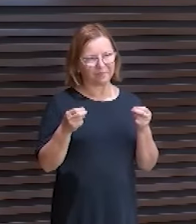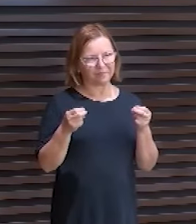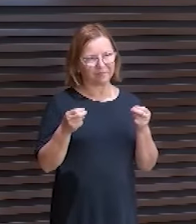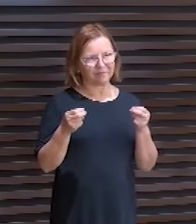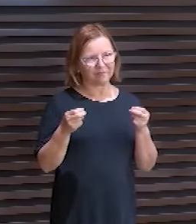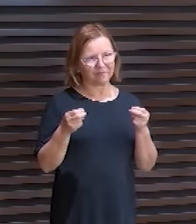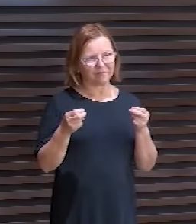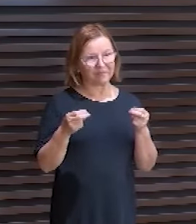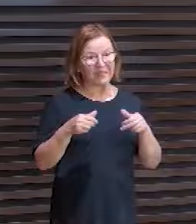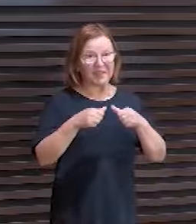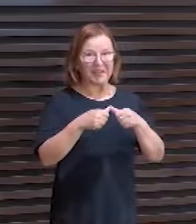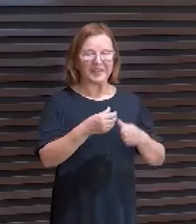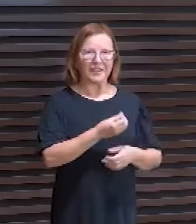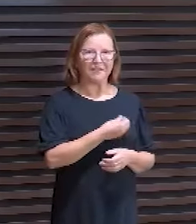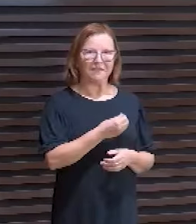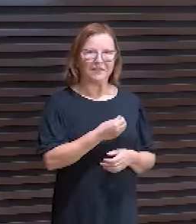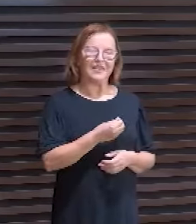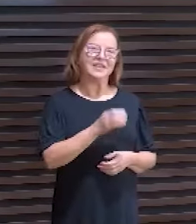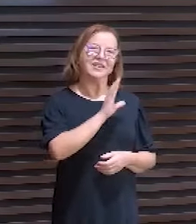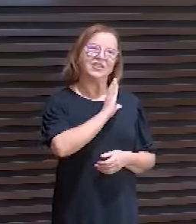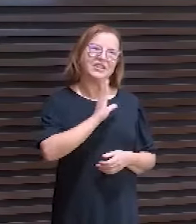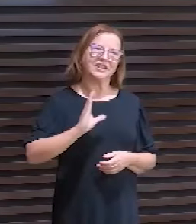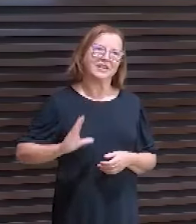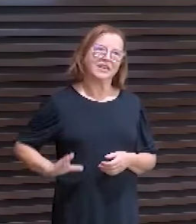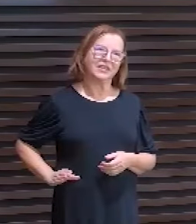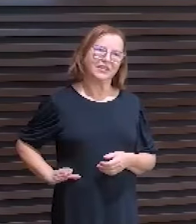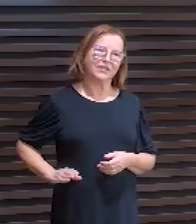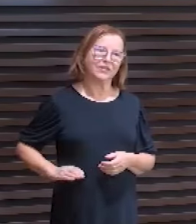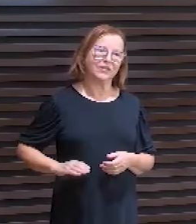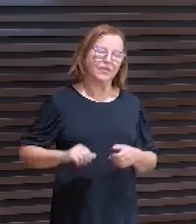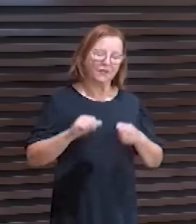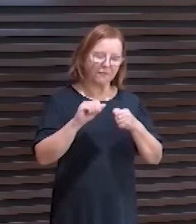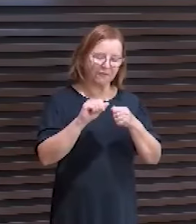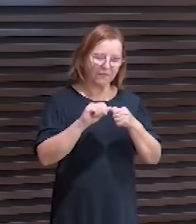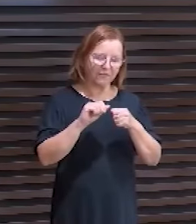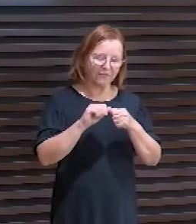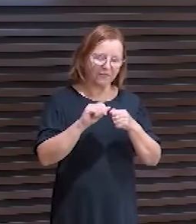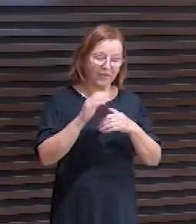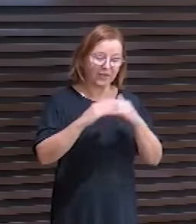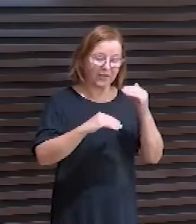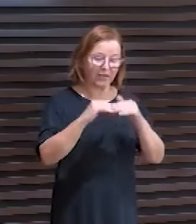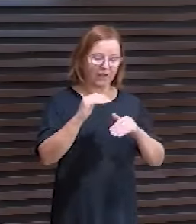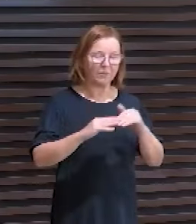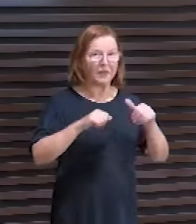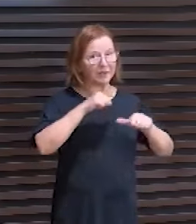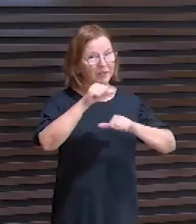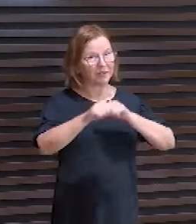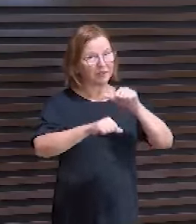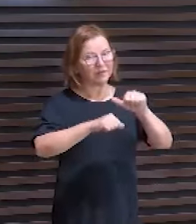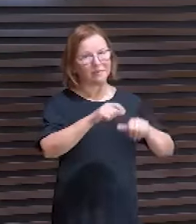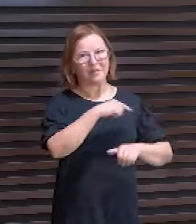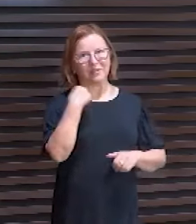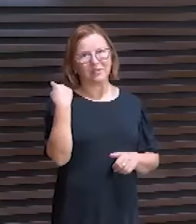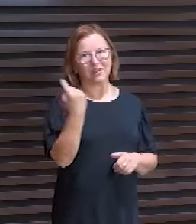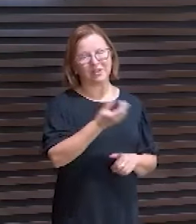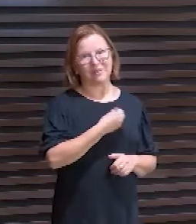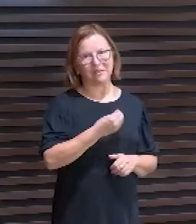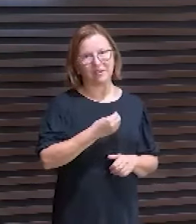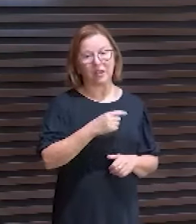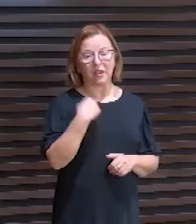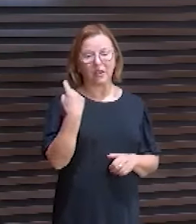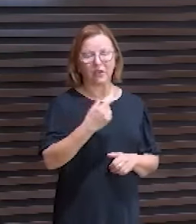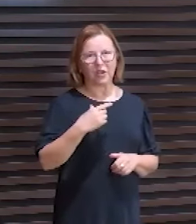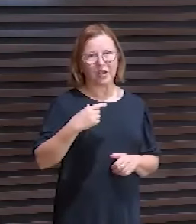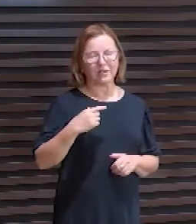essa vida de Cristo vem trabalhando com cada um de nós transformando as nossas vidas nós saímos desse